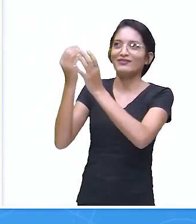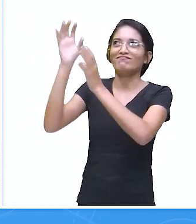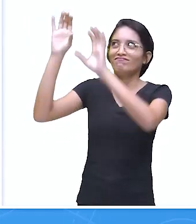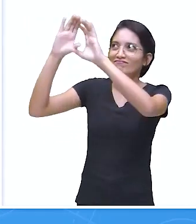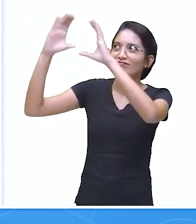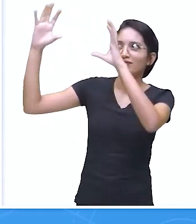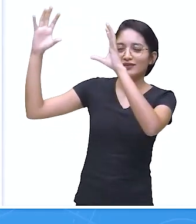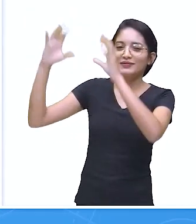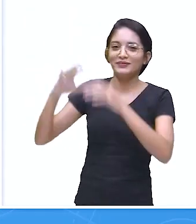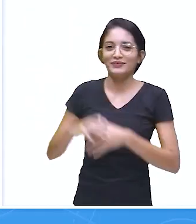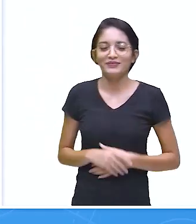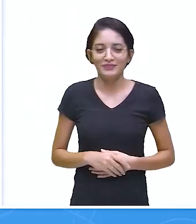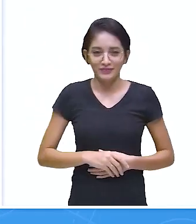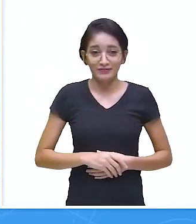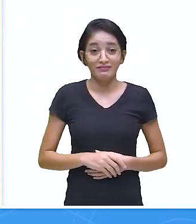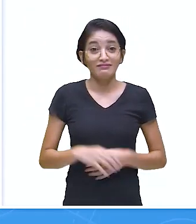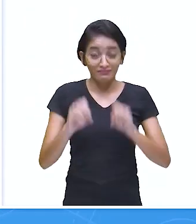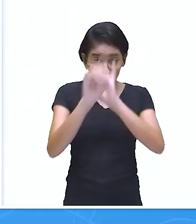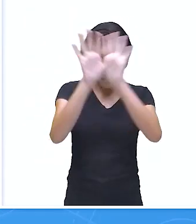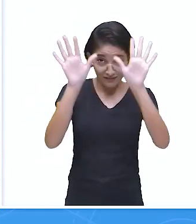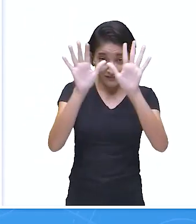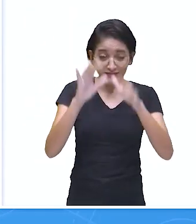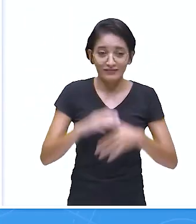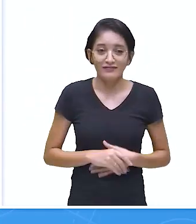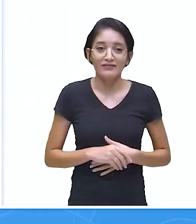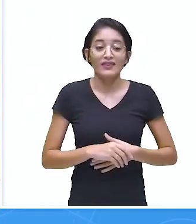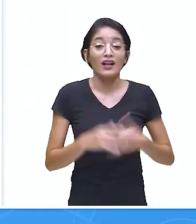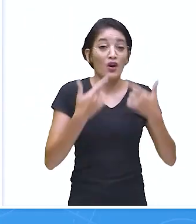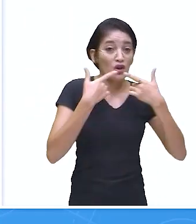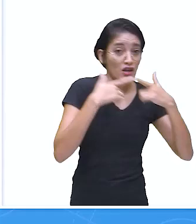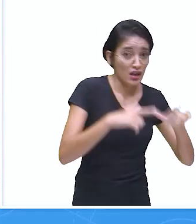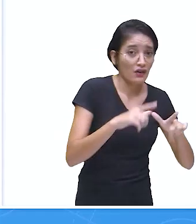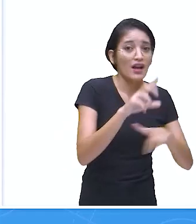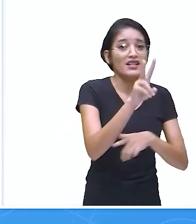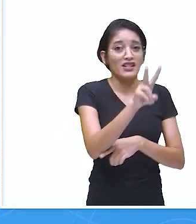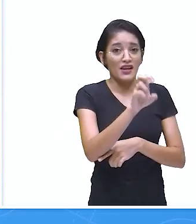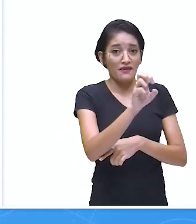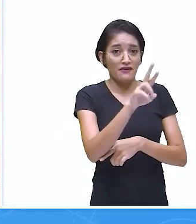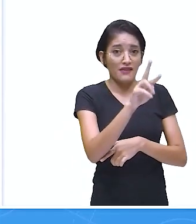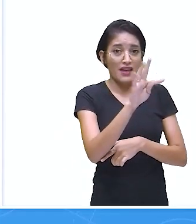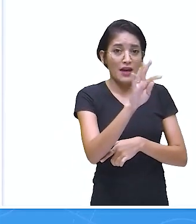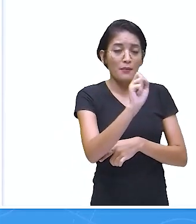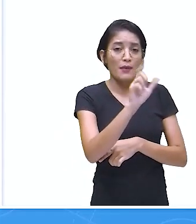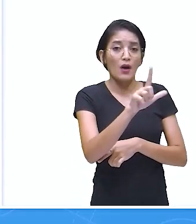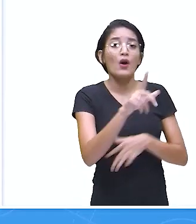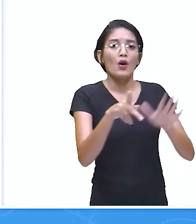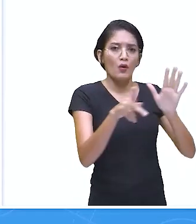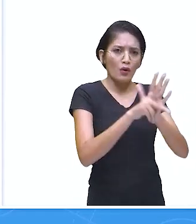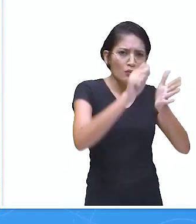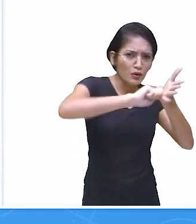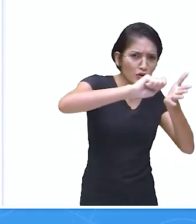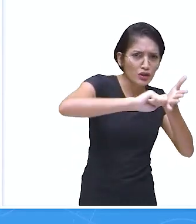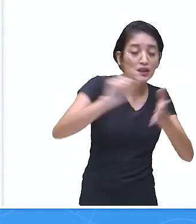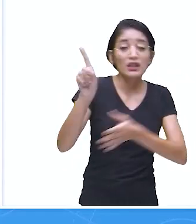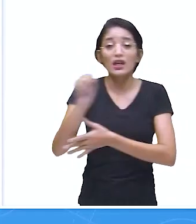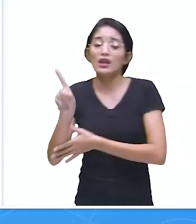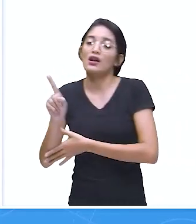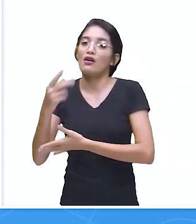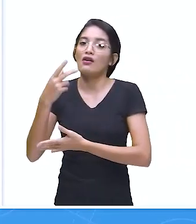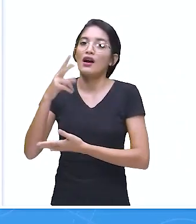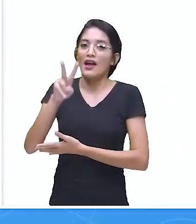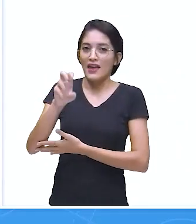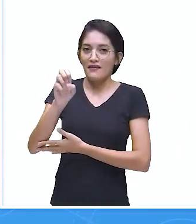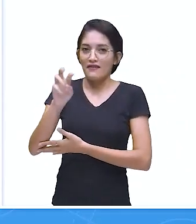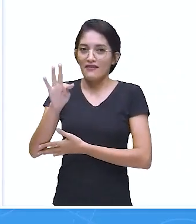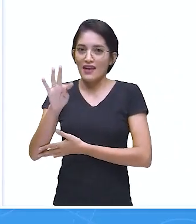tenho certeza disso, tá bom? Então ficou claro? Linguagem verbal é a linguagem falada ou escrita e a linguagem não verbal é